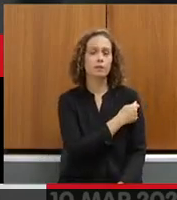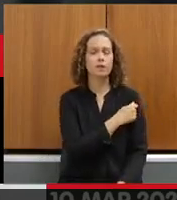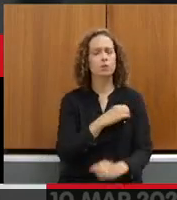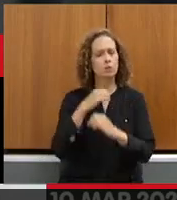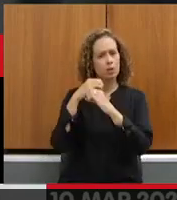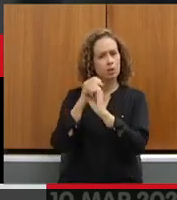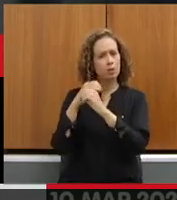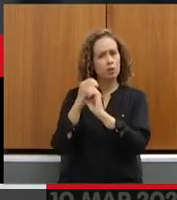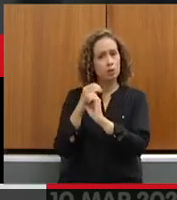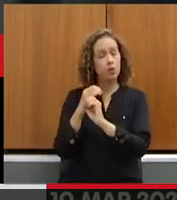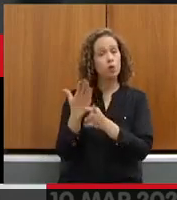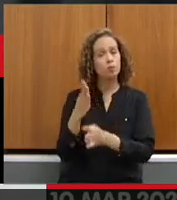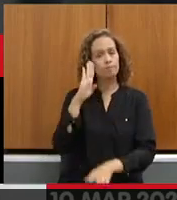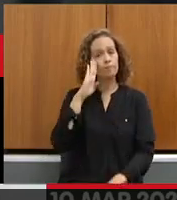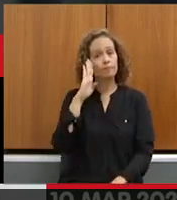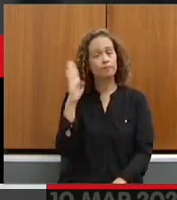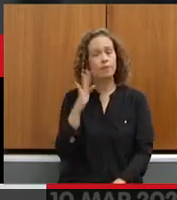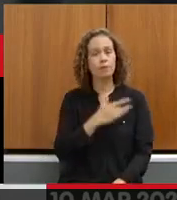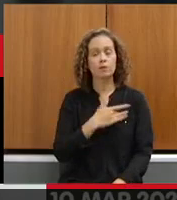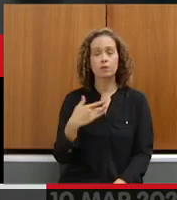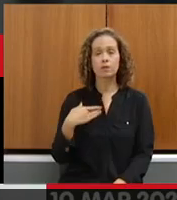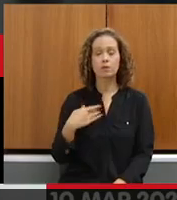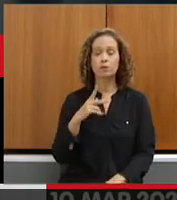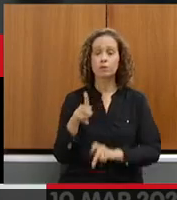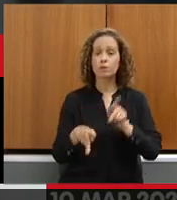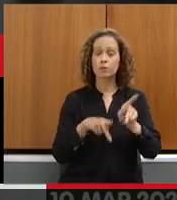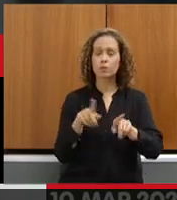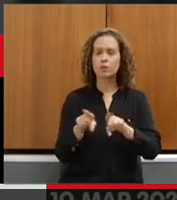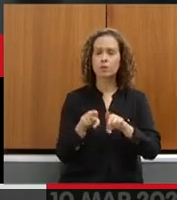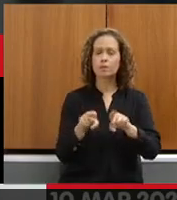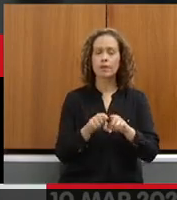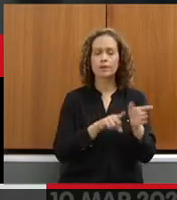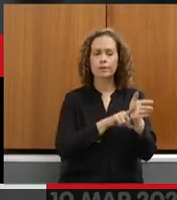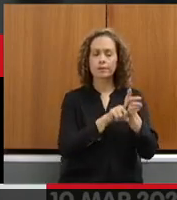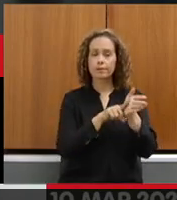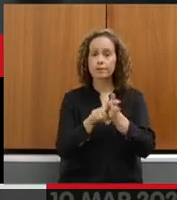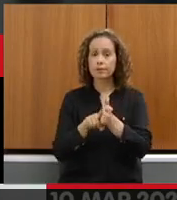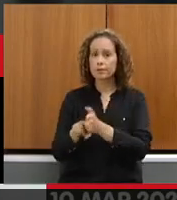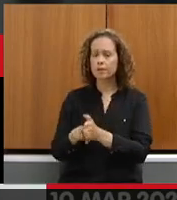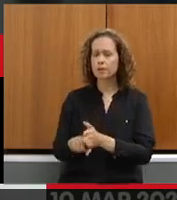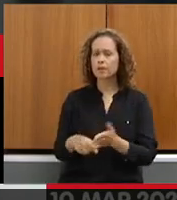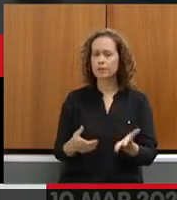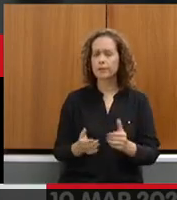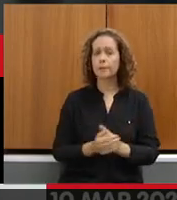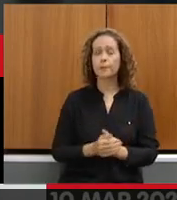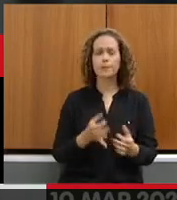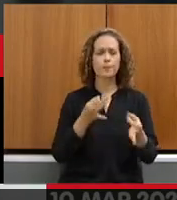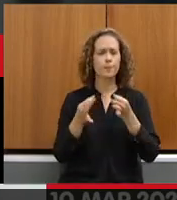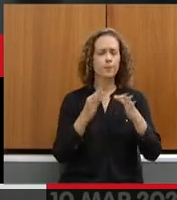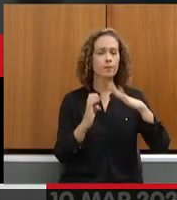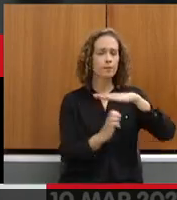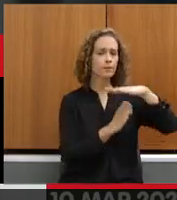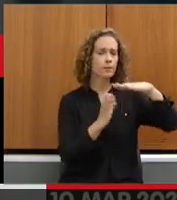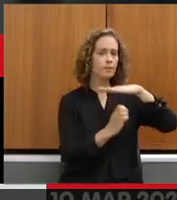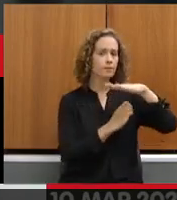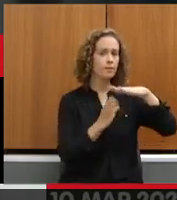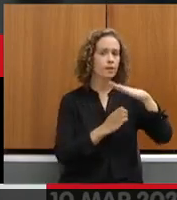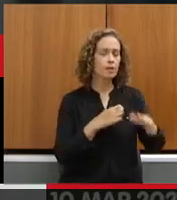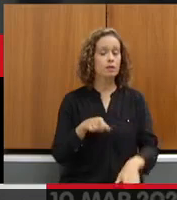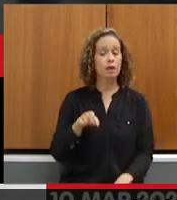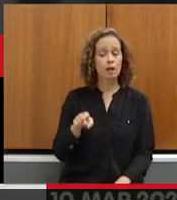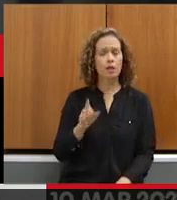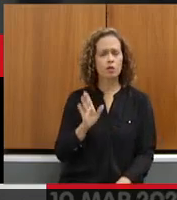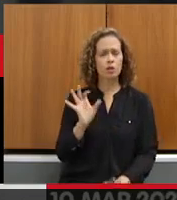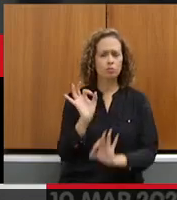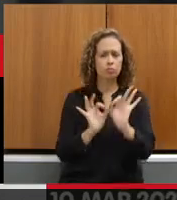Central de saúde pública né também tem a parte de pesquisa do ponto de vista de empresa ela está efetivamente fazendo a